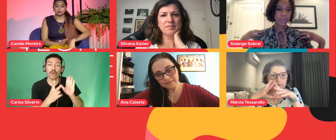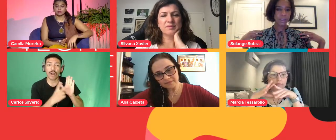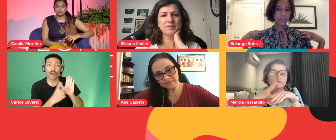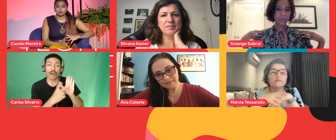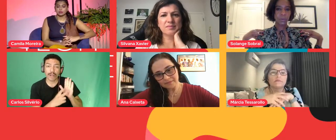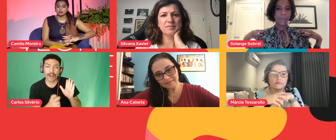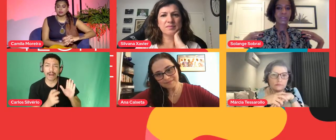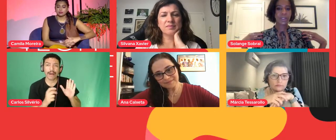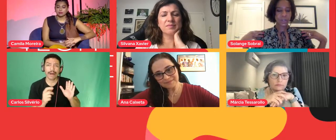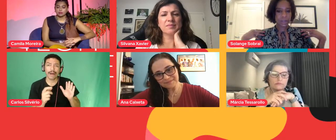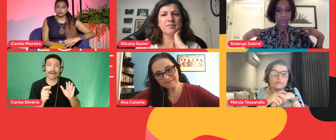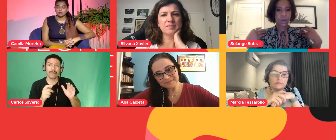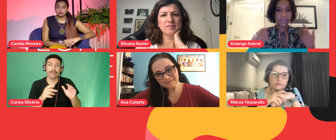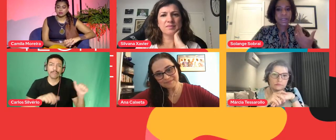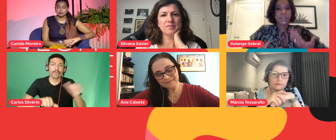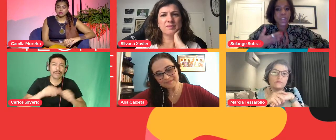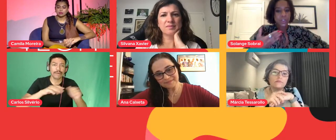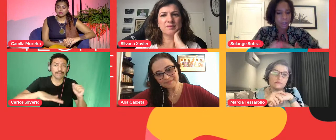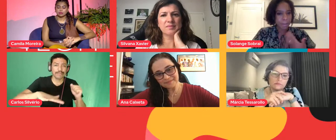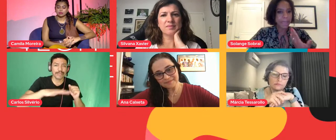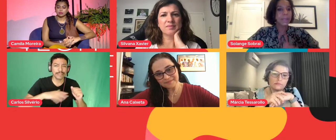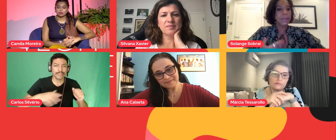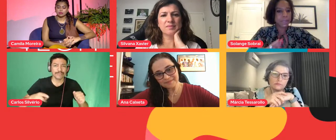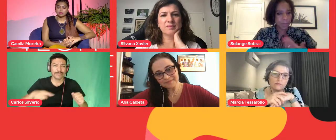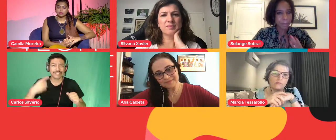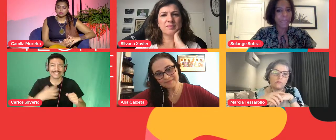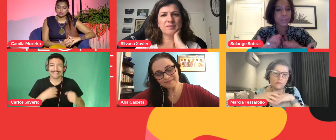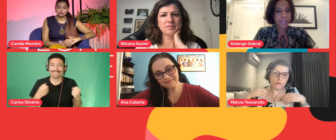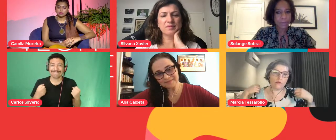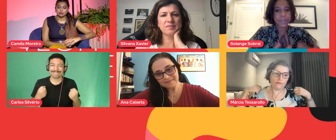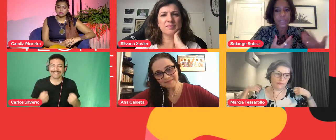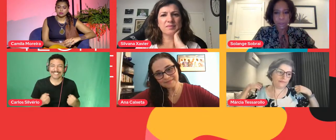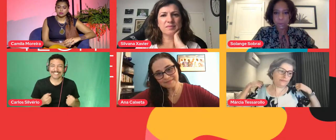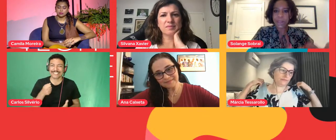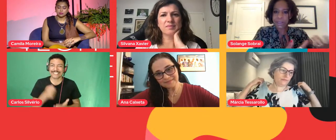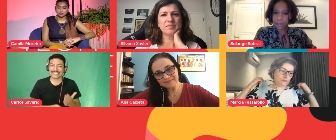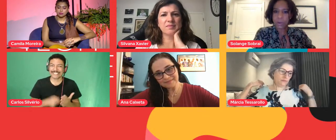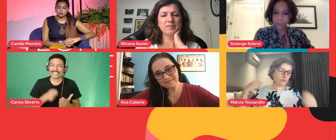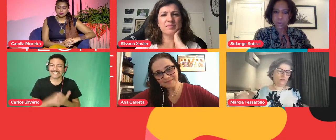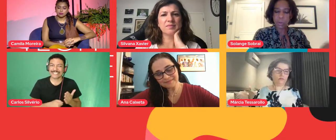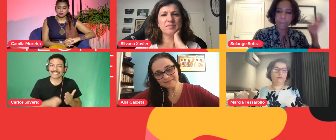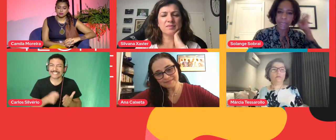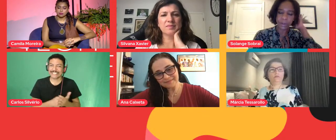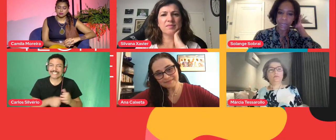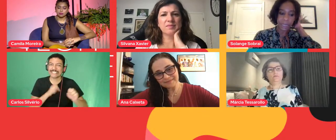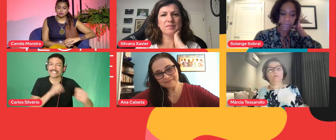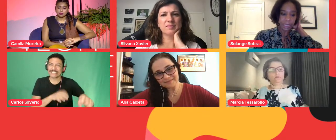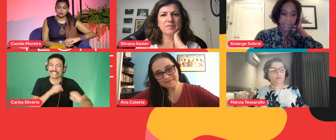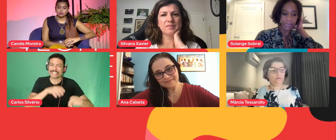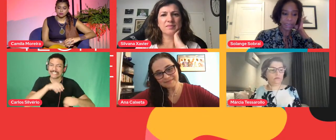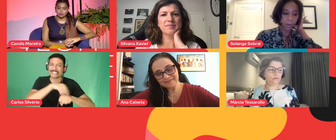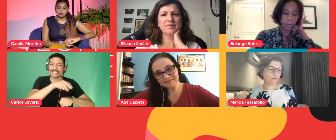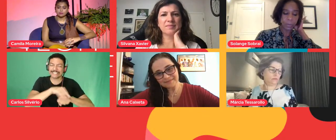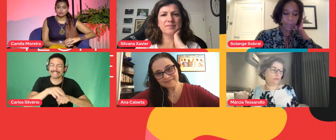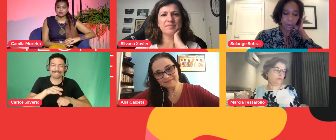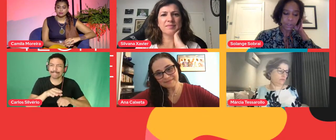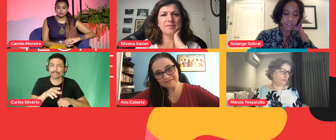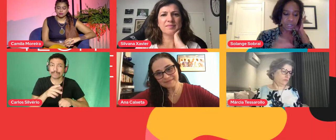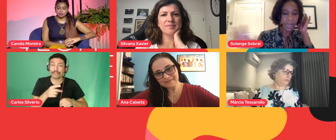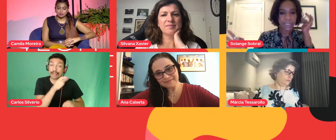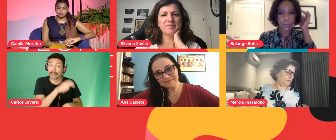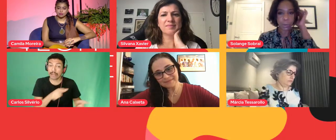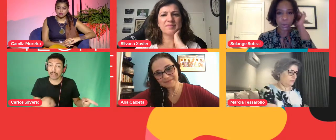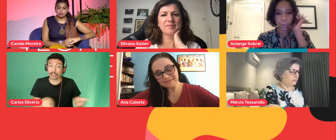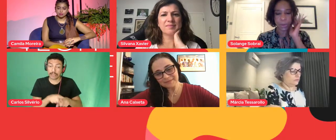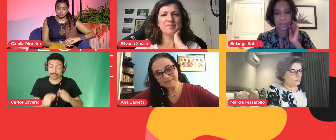tira um pouco do peso das nossas costas, da gente também ser o elemento que está fazendo a educação a todo momento, né? Então, quando a